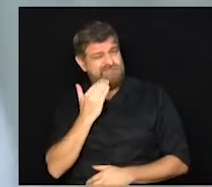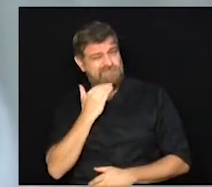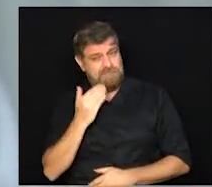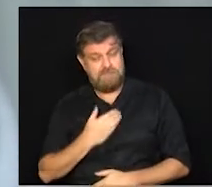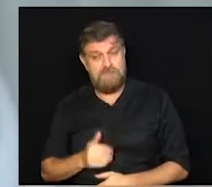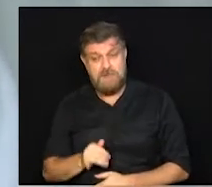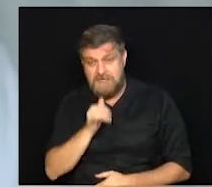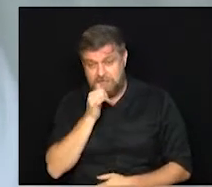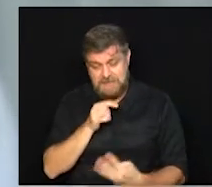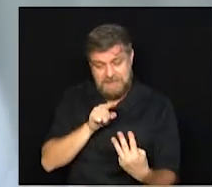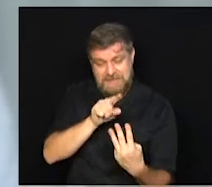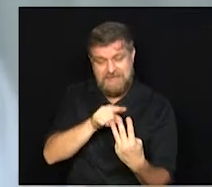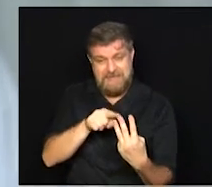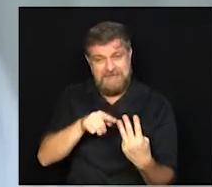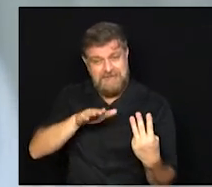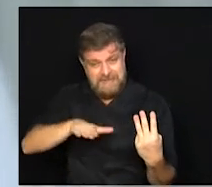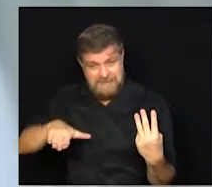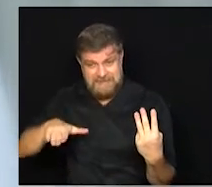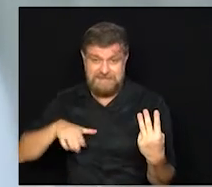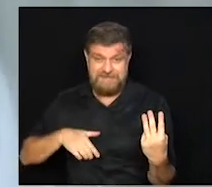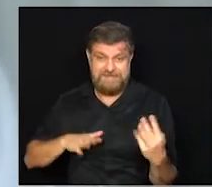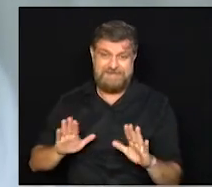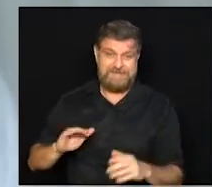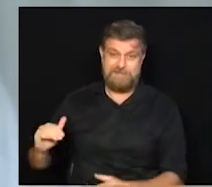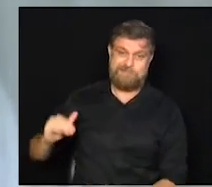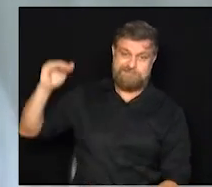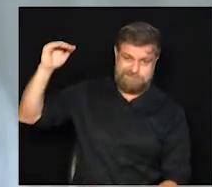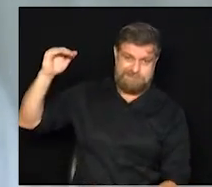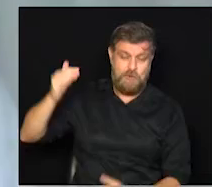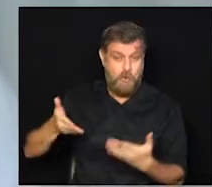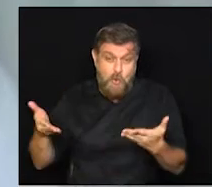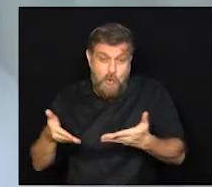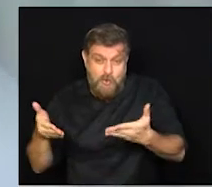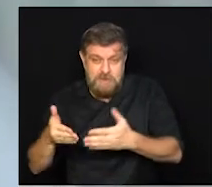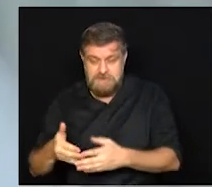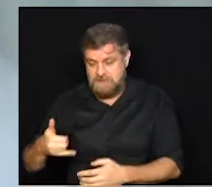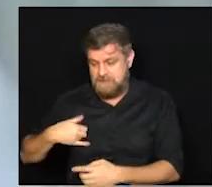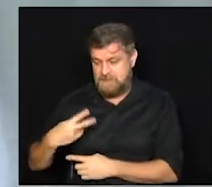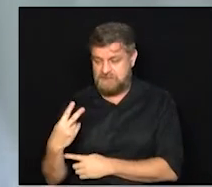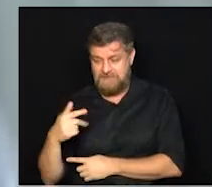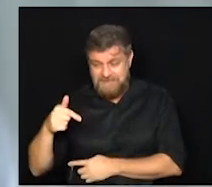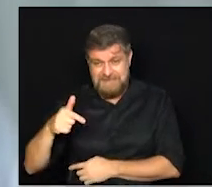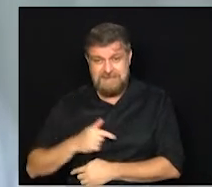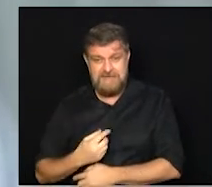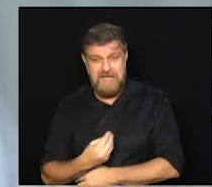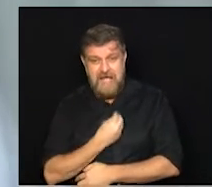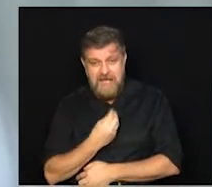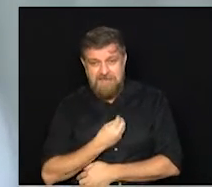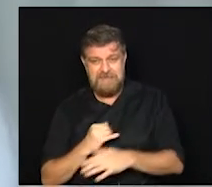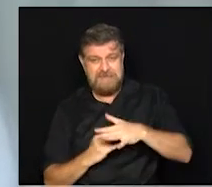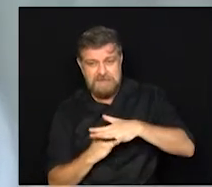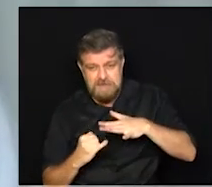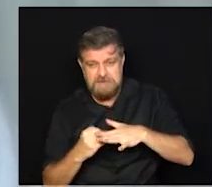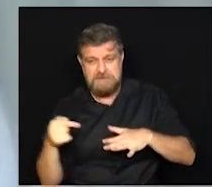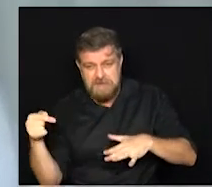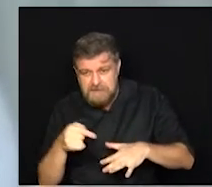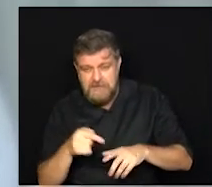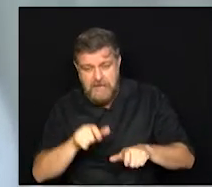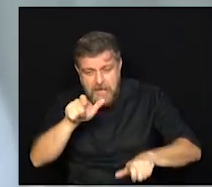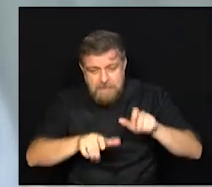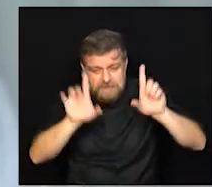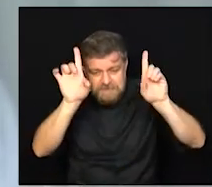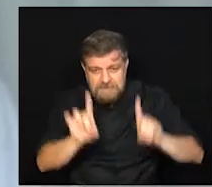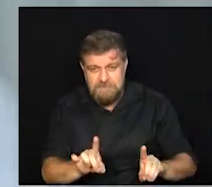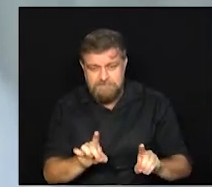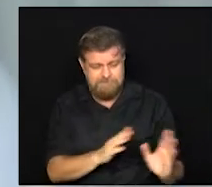crianças, que hoje eu falo criança, mas eles têm 27 anos, Marrom, para você ter uma ideia, eles passaram a vida inteira numa instituição para pessoa com